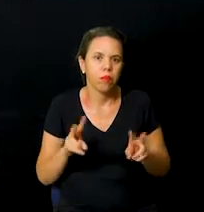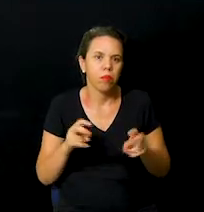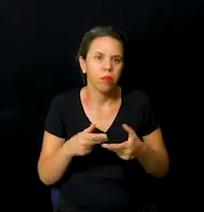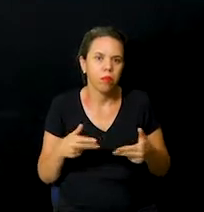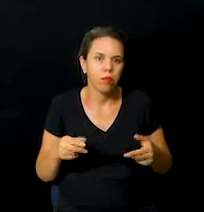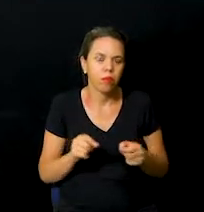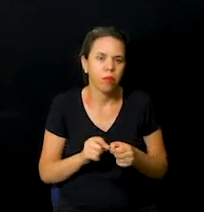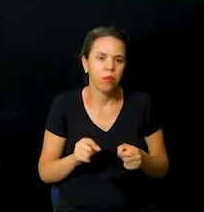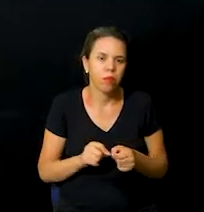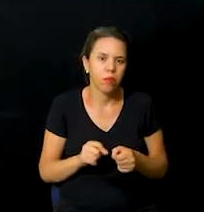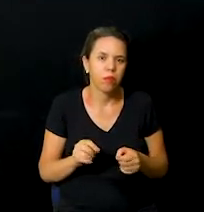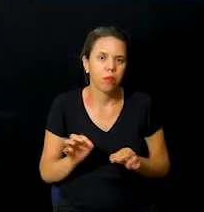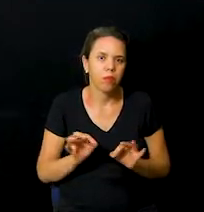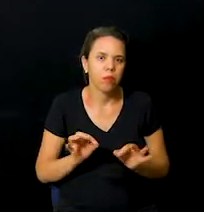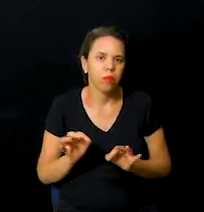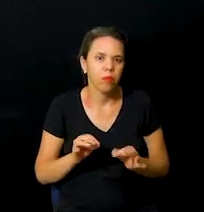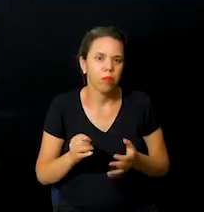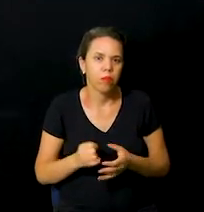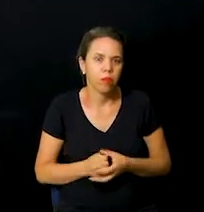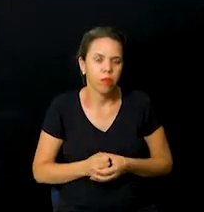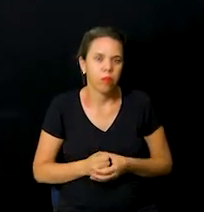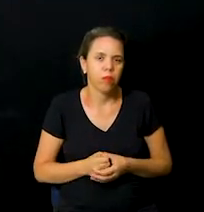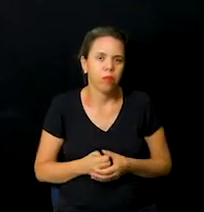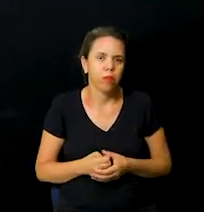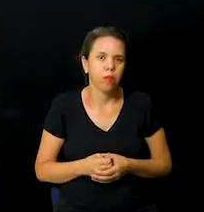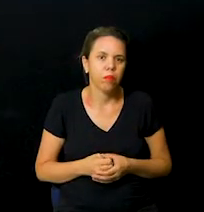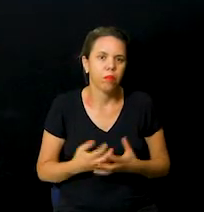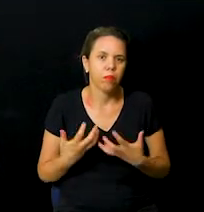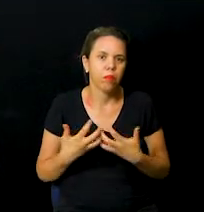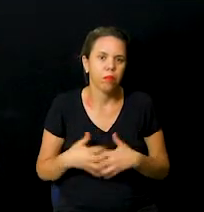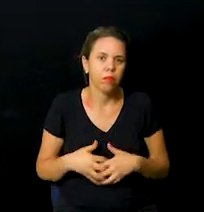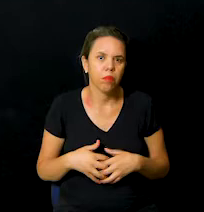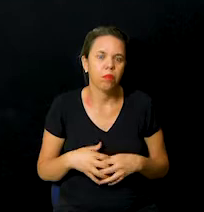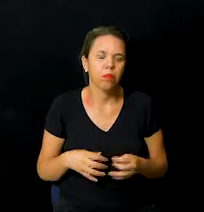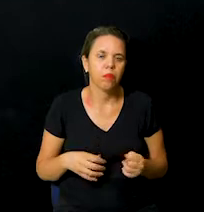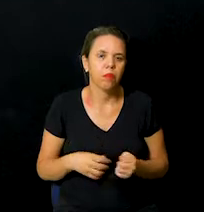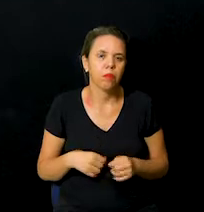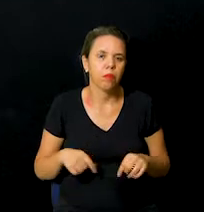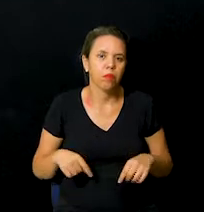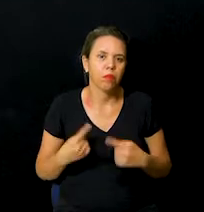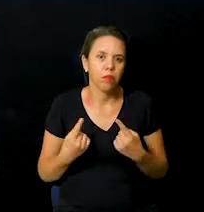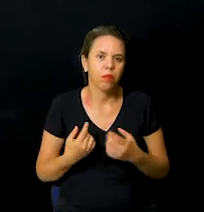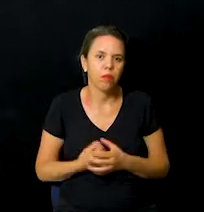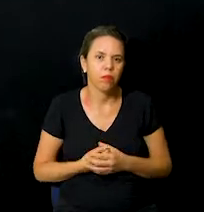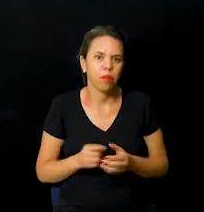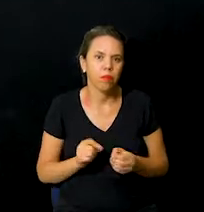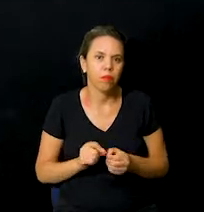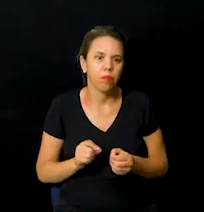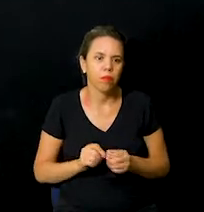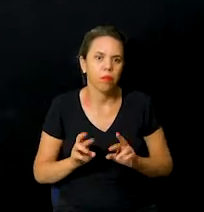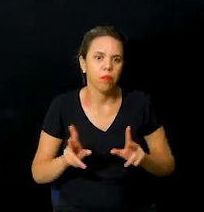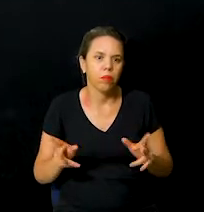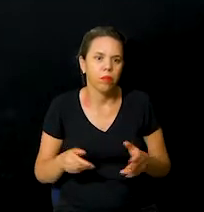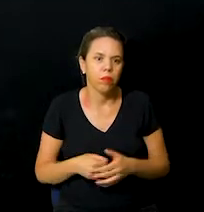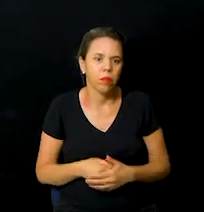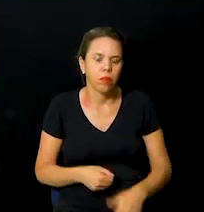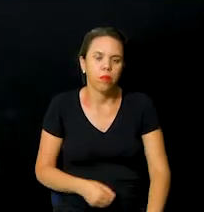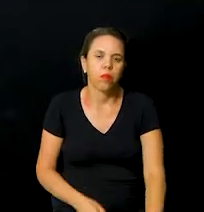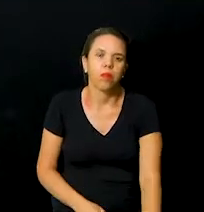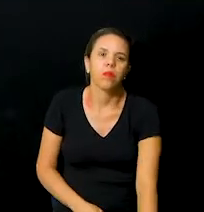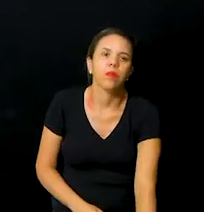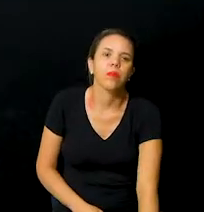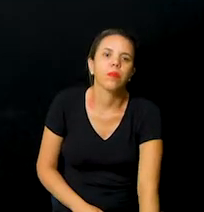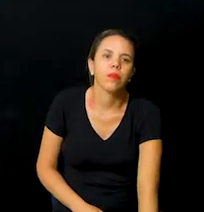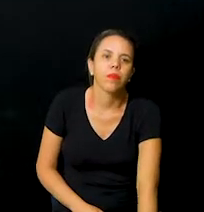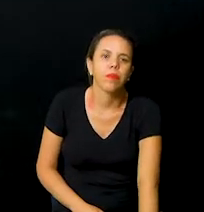a refletirem sobre coisas que elas estão fazendo. E a partir dessa reflexão, elas são desafiadas a fazerem